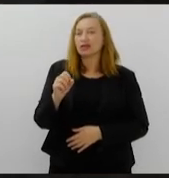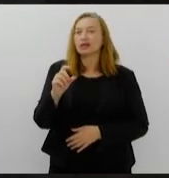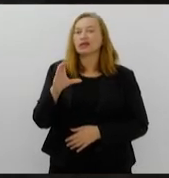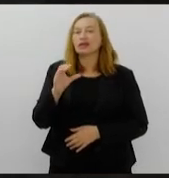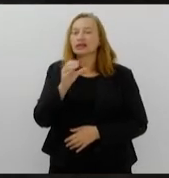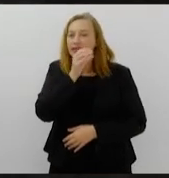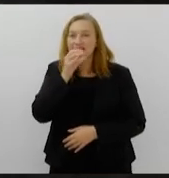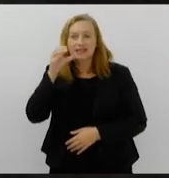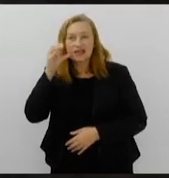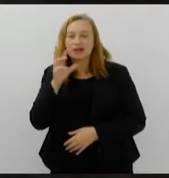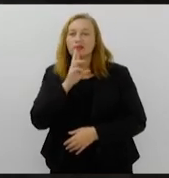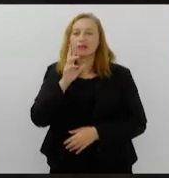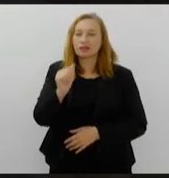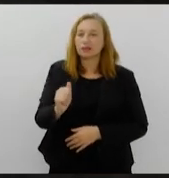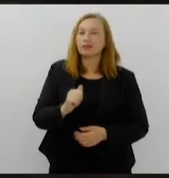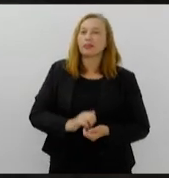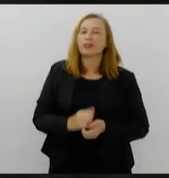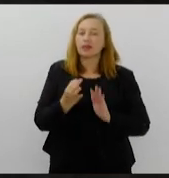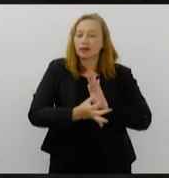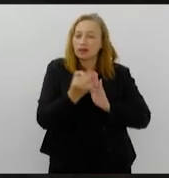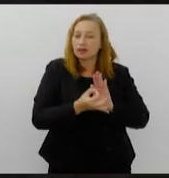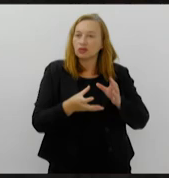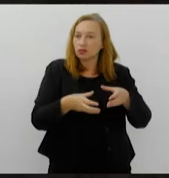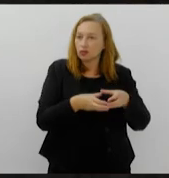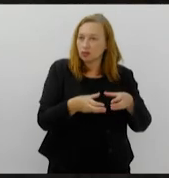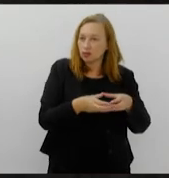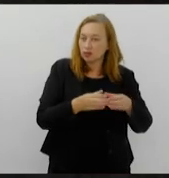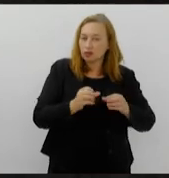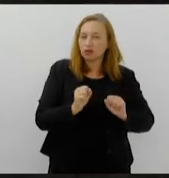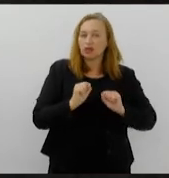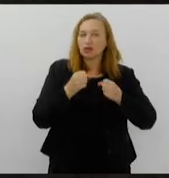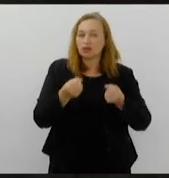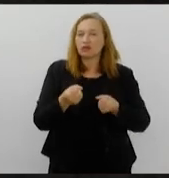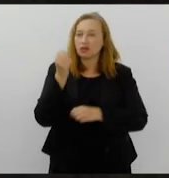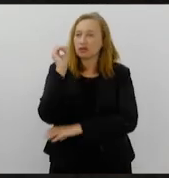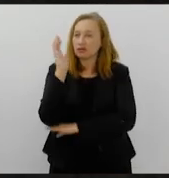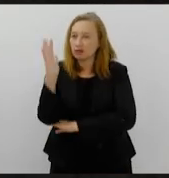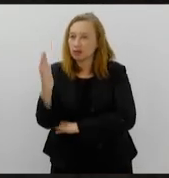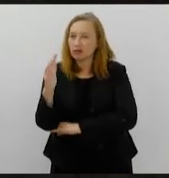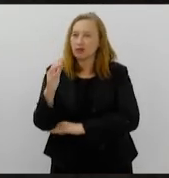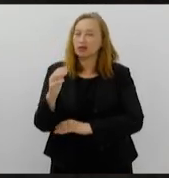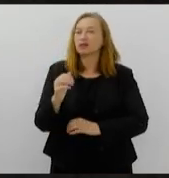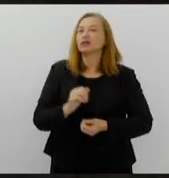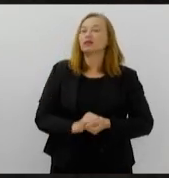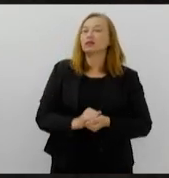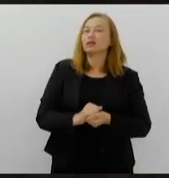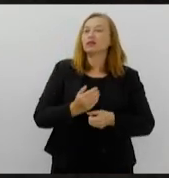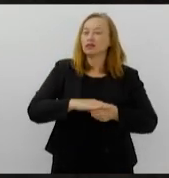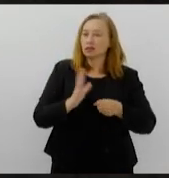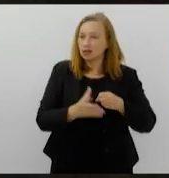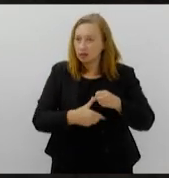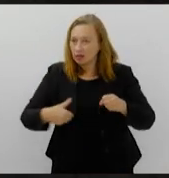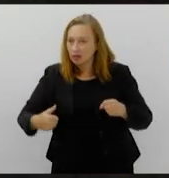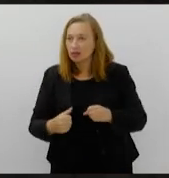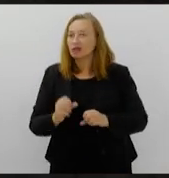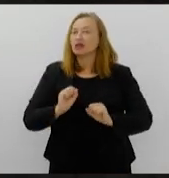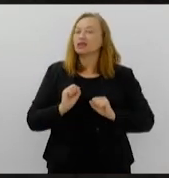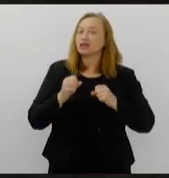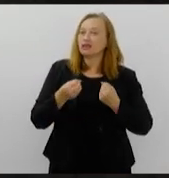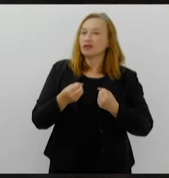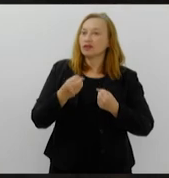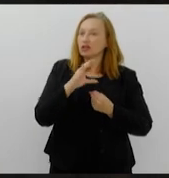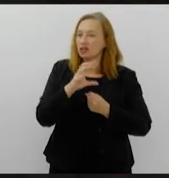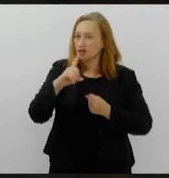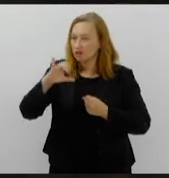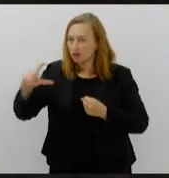Amorim, pendendo de pareceres das comissões de defesa do meio ambiente, saneamento ambiental, defesa civil, assuntos